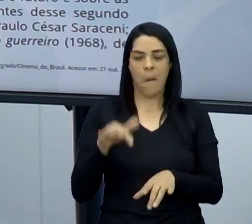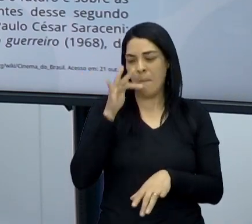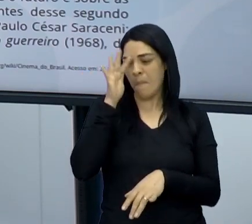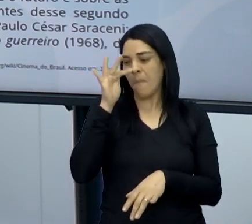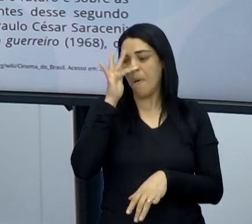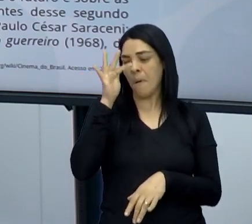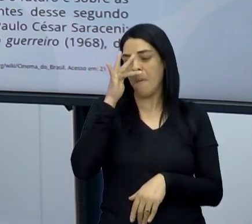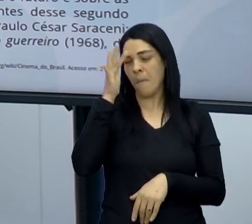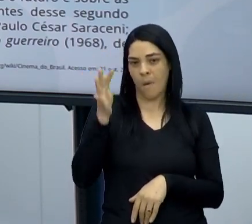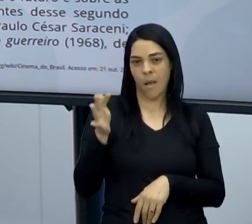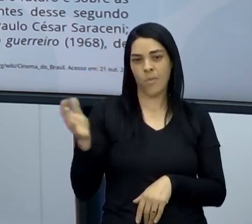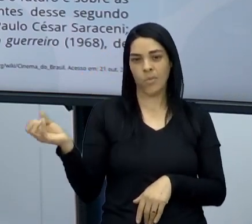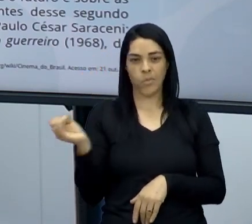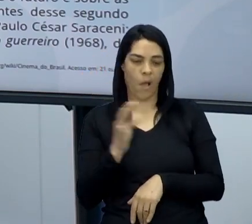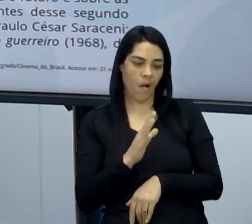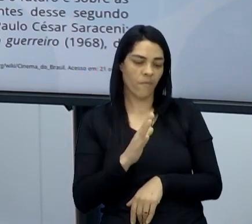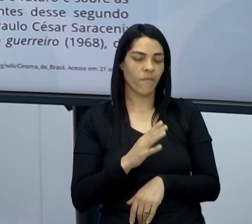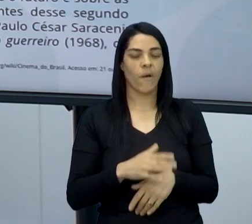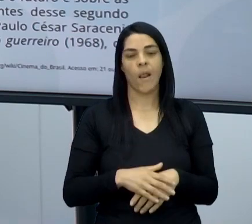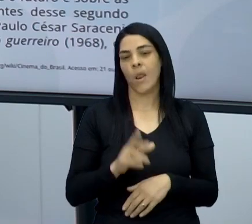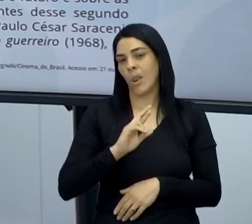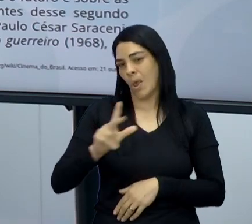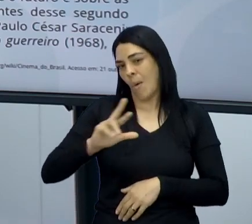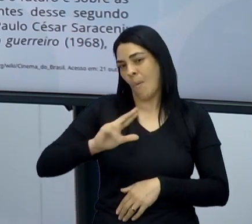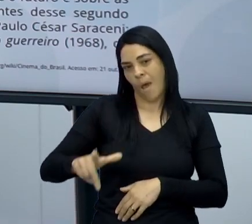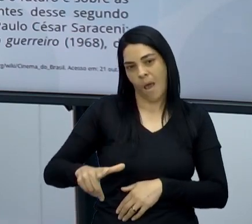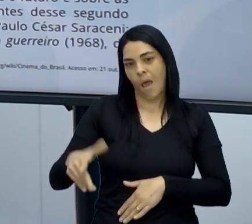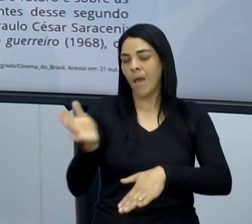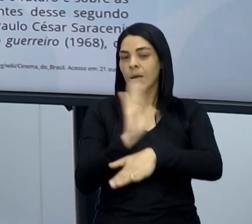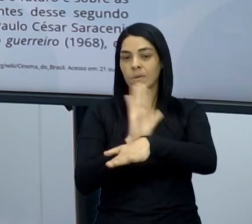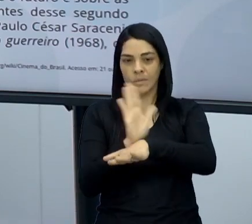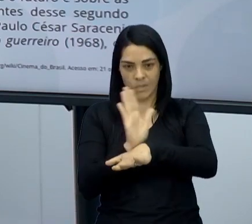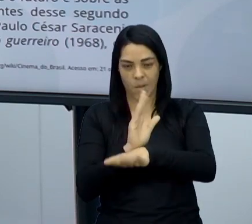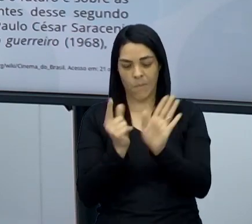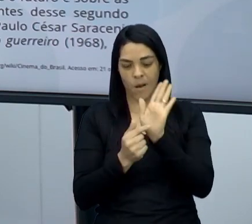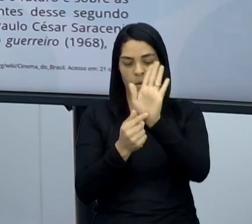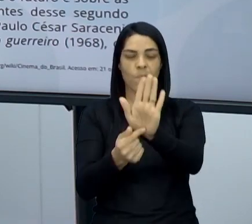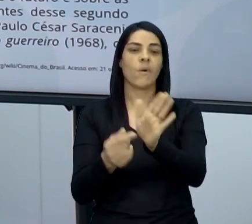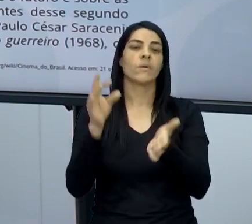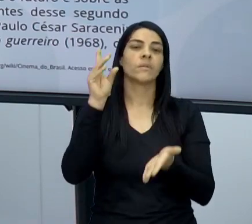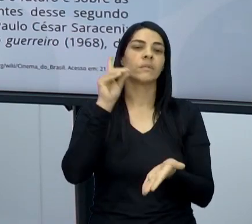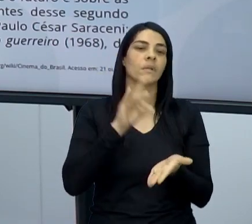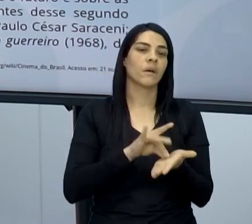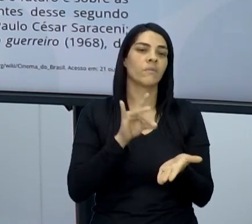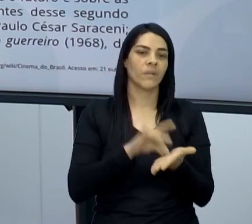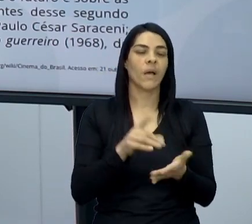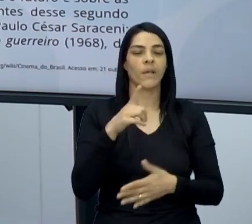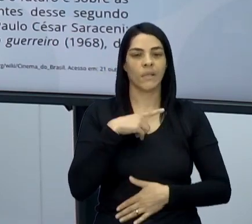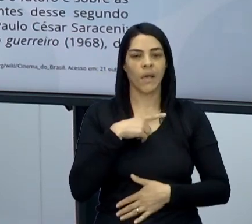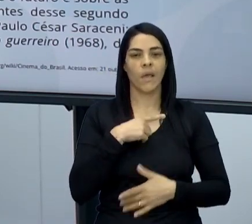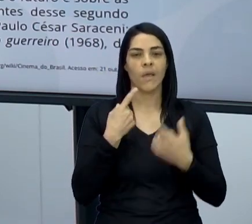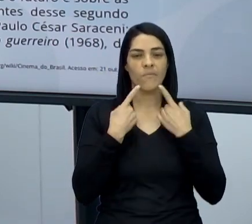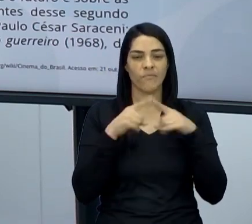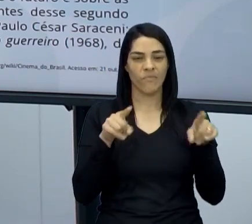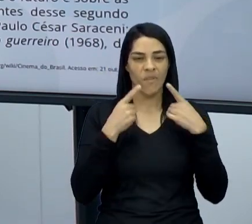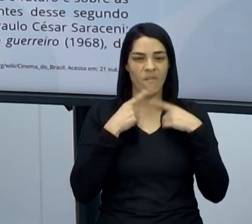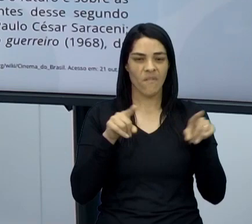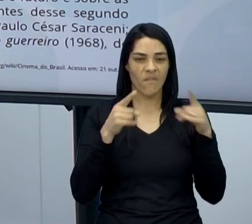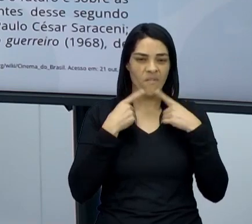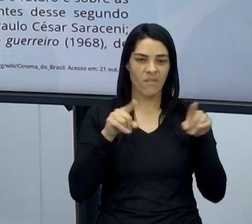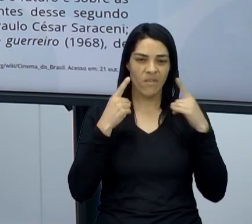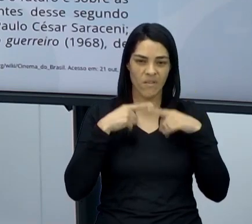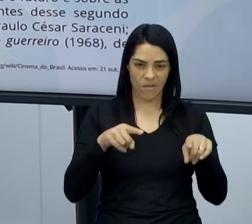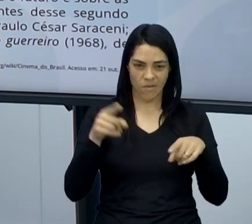sofisticado, intelectualizado. É o cinema onde você mostra a realidade. E daí pode vir algumas críticas de